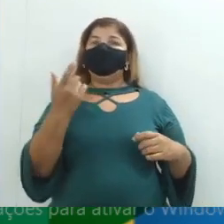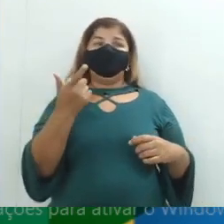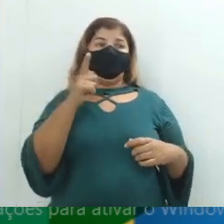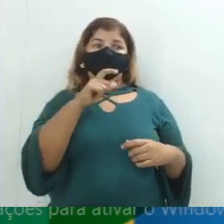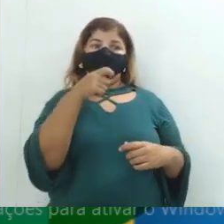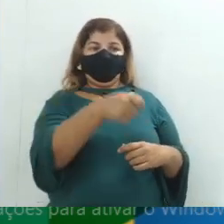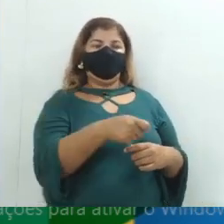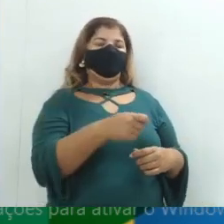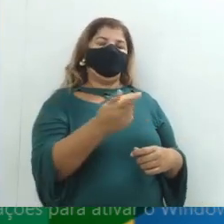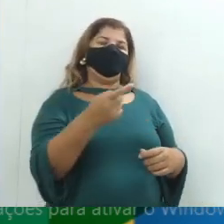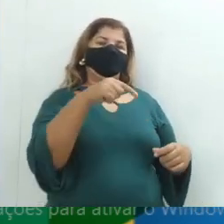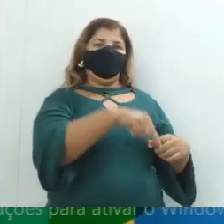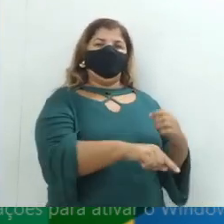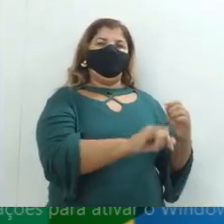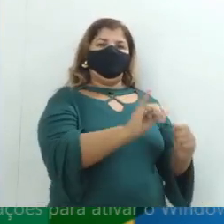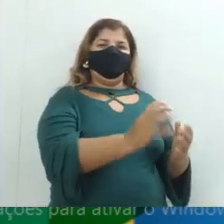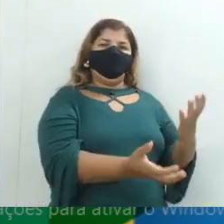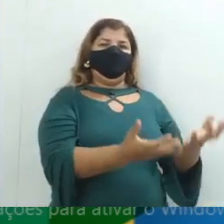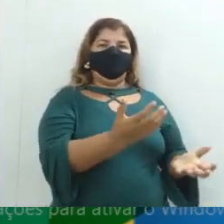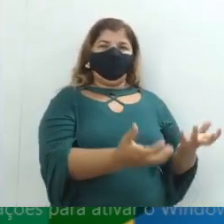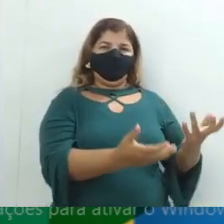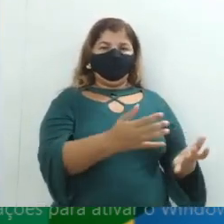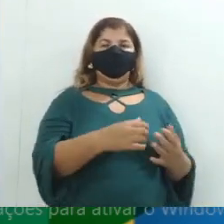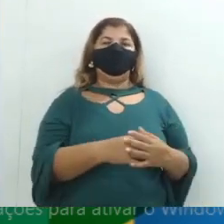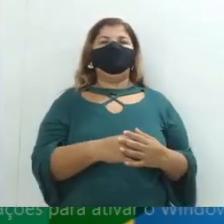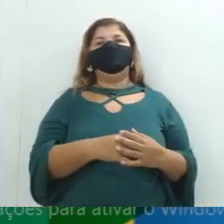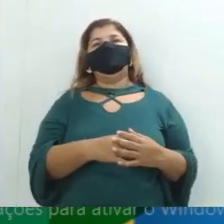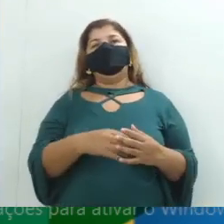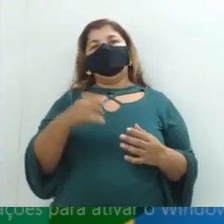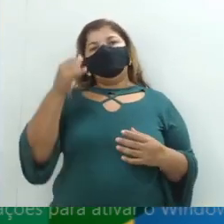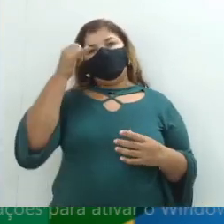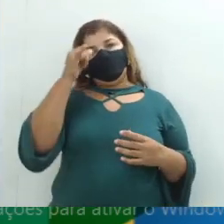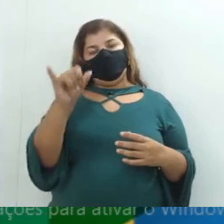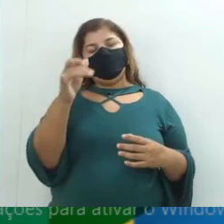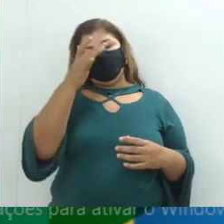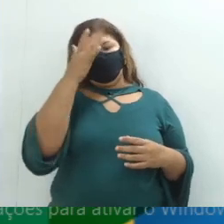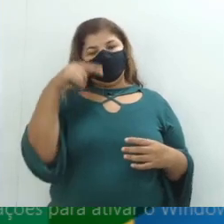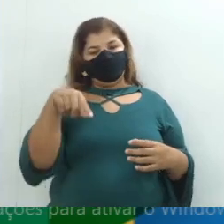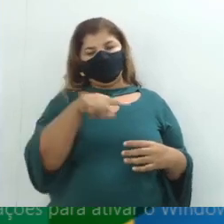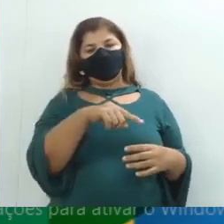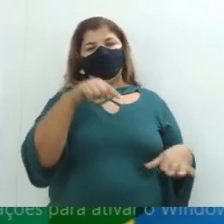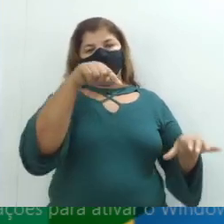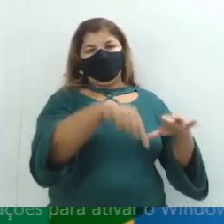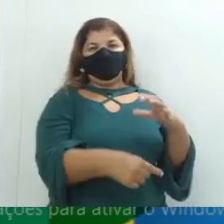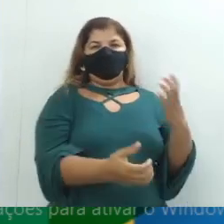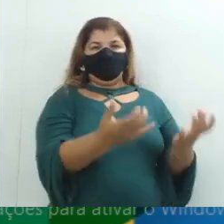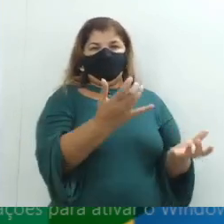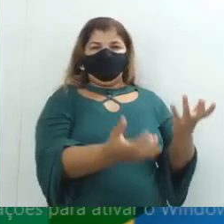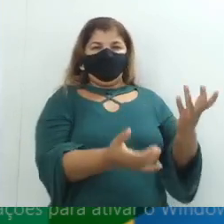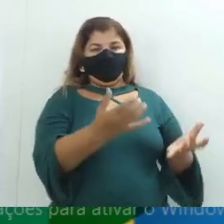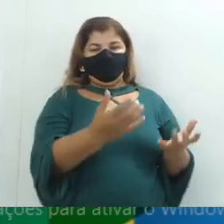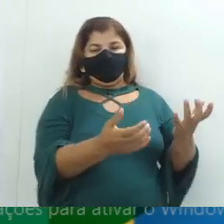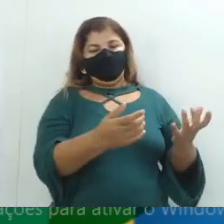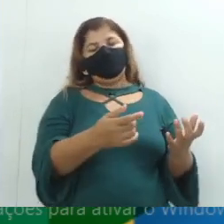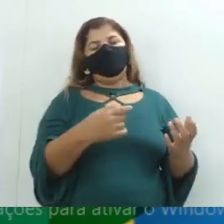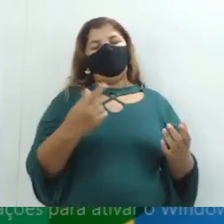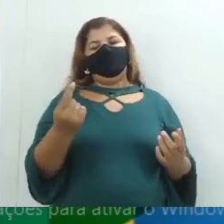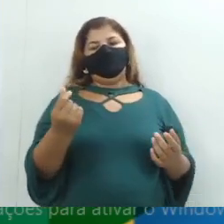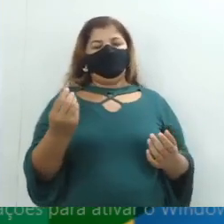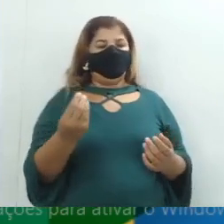né? Então, para livrar as almas do purgatório, exigia a questão do dar, né? E dar em